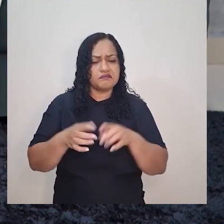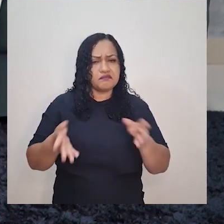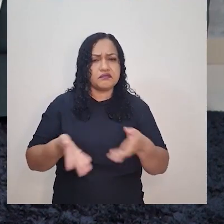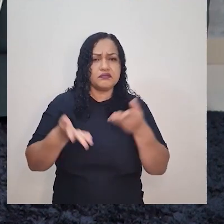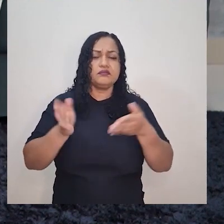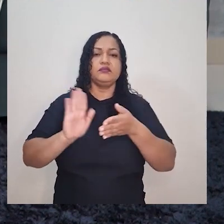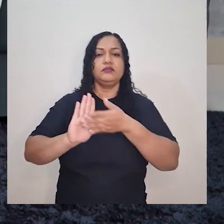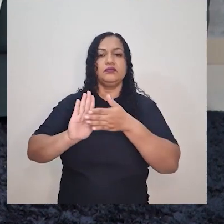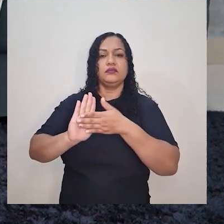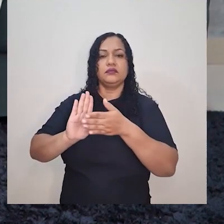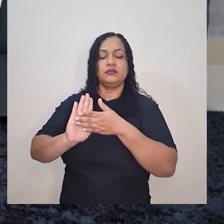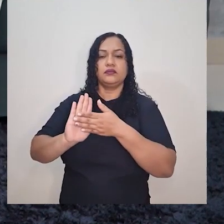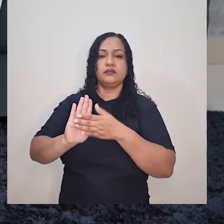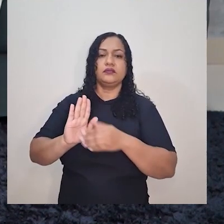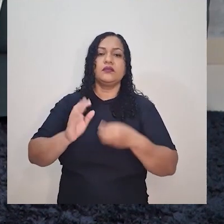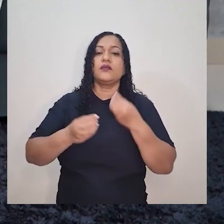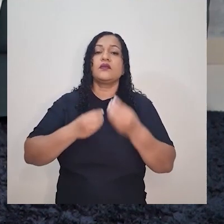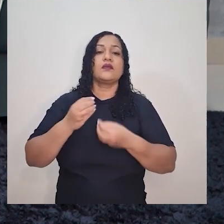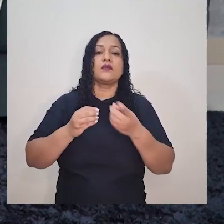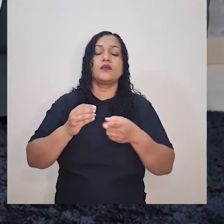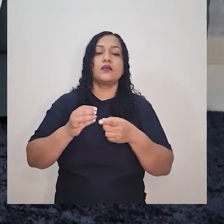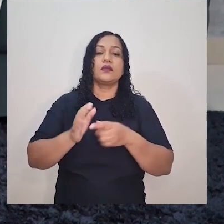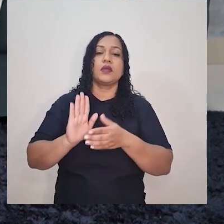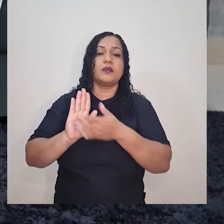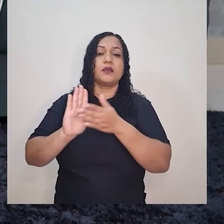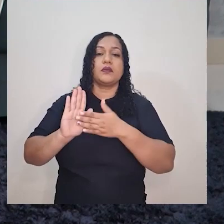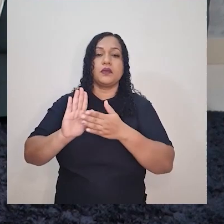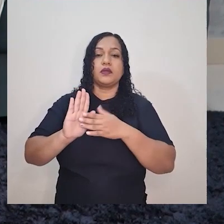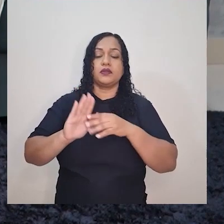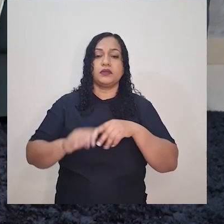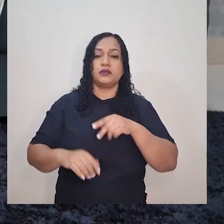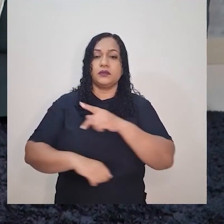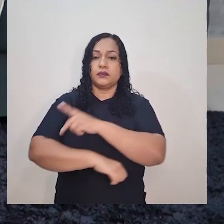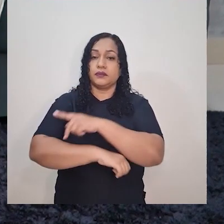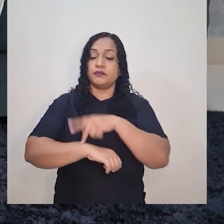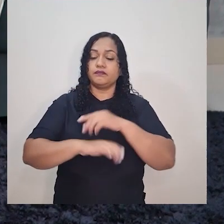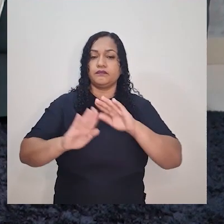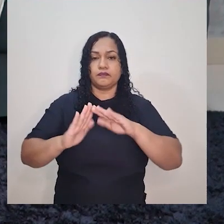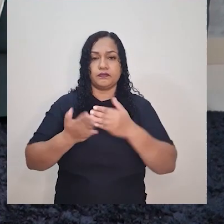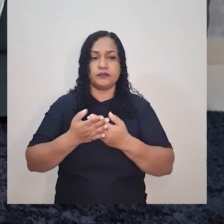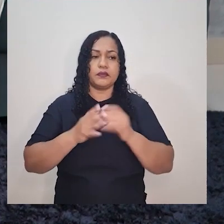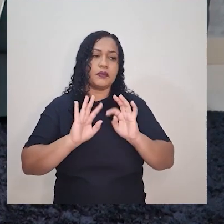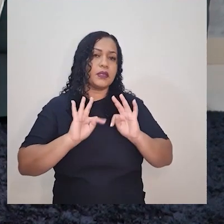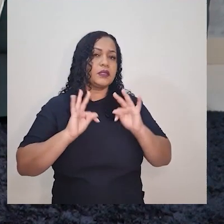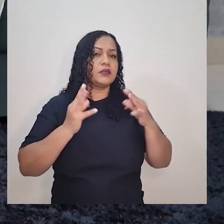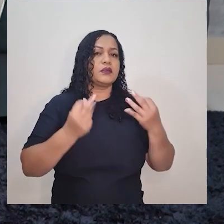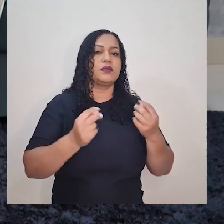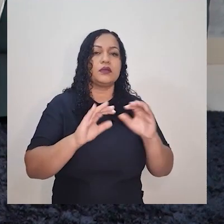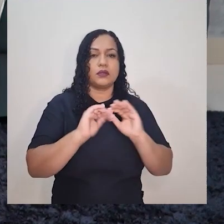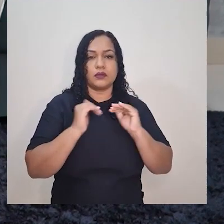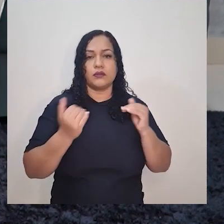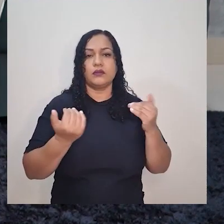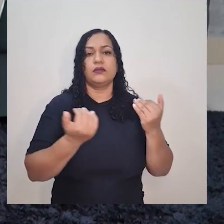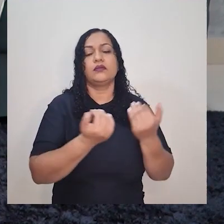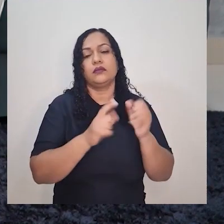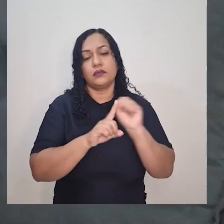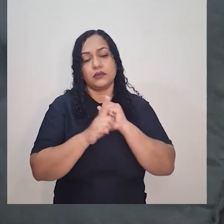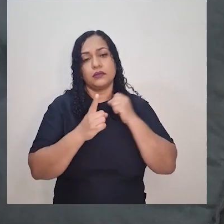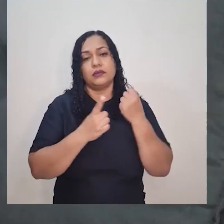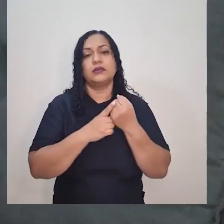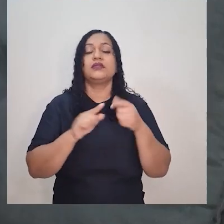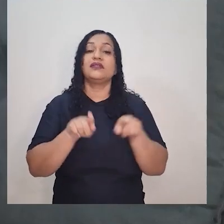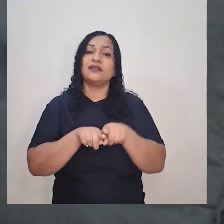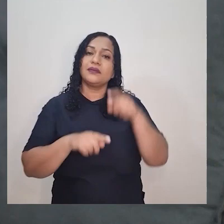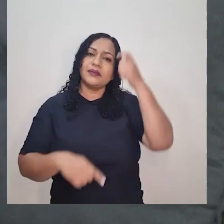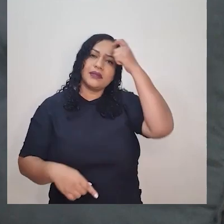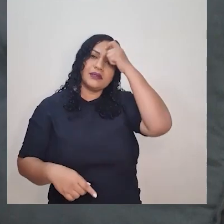visão da escola para toda a comunidade. Então, é muito importante que eles tenham consciência, né, da importância desse documento